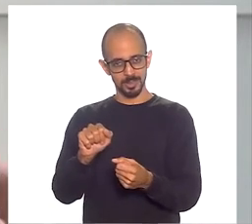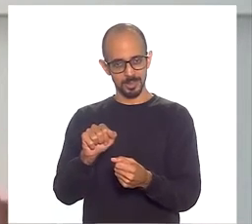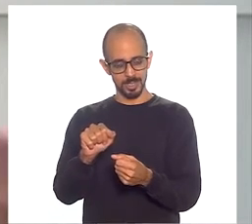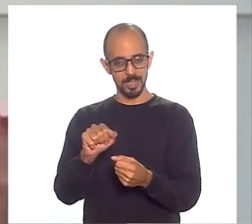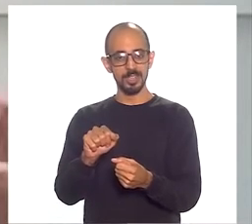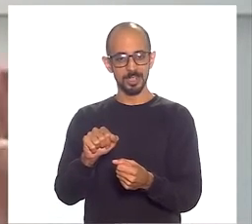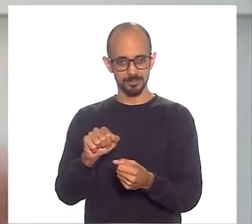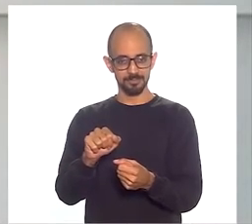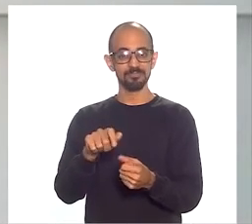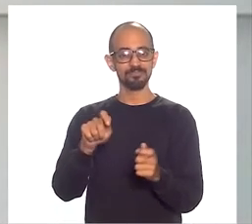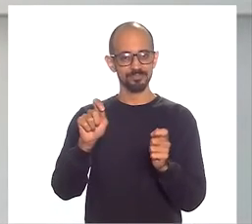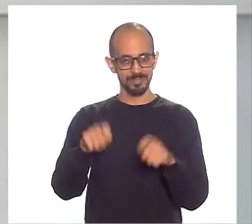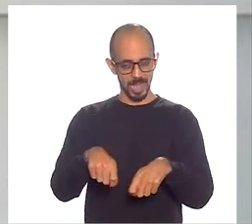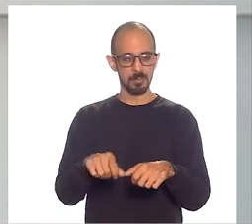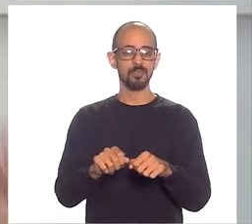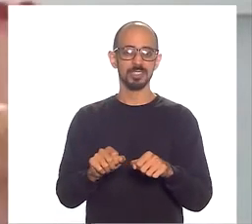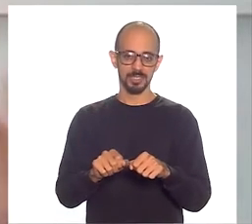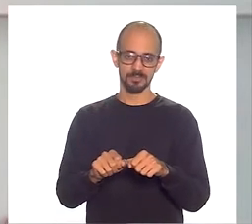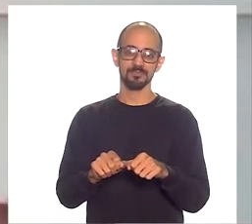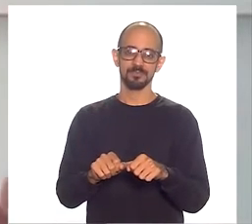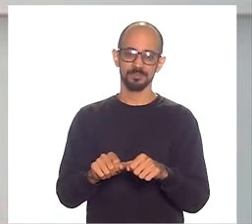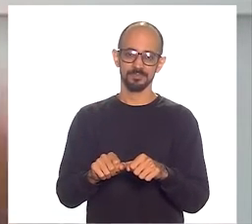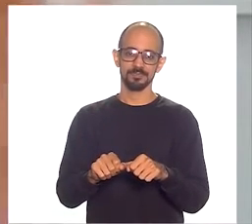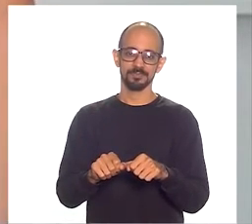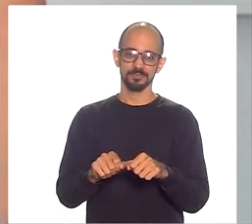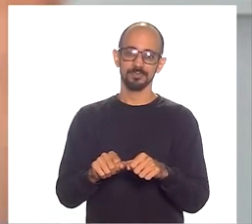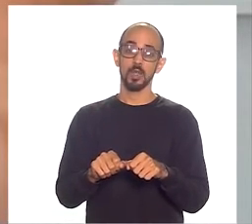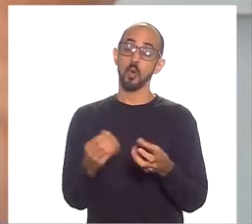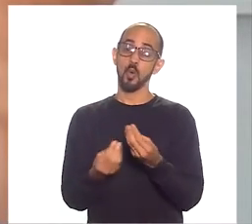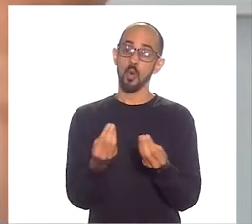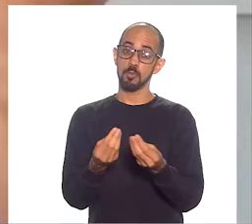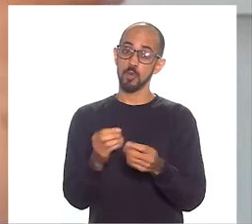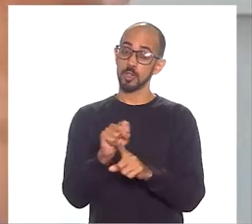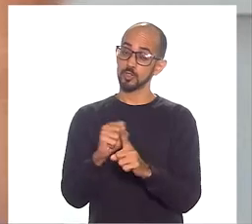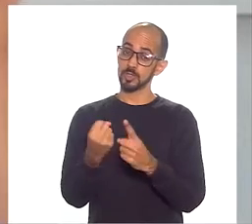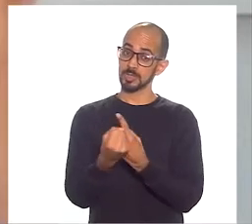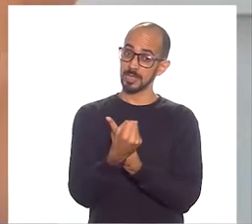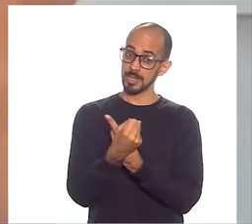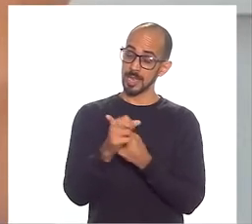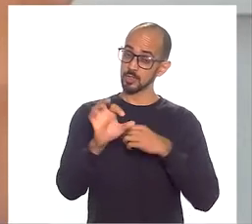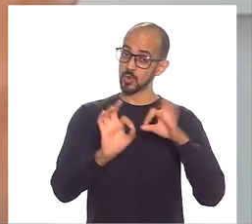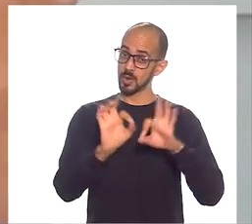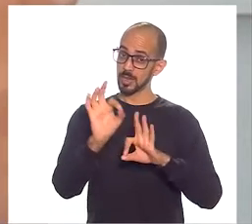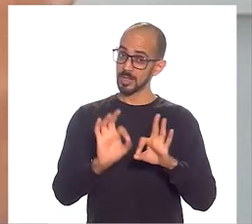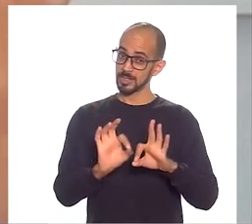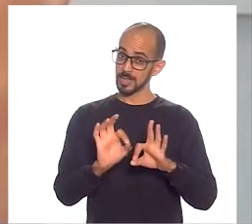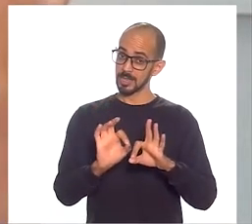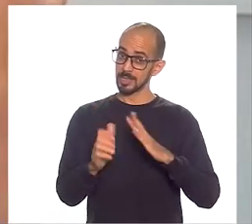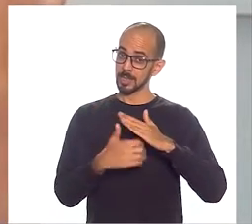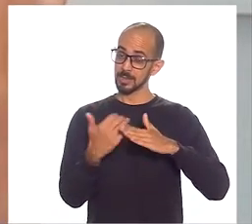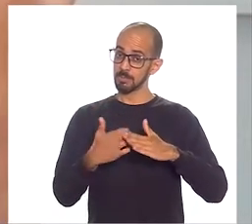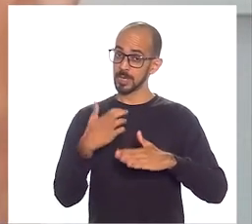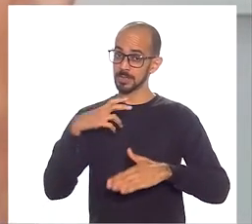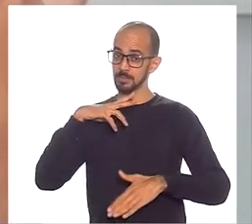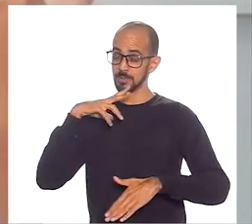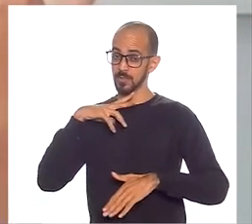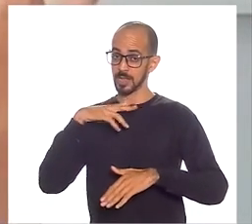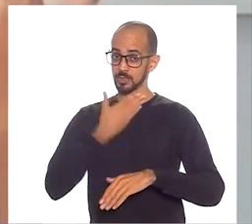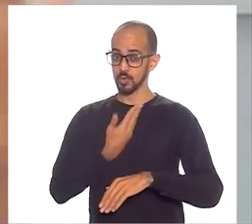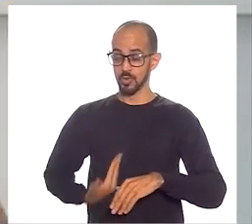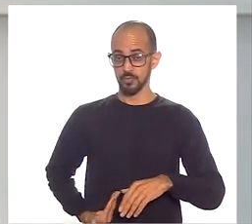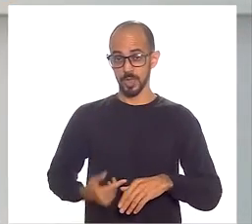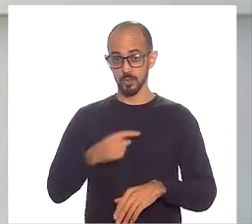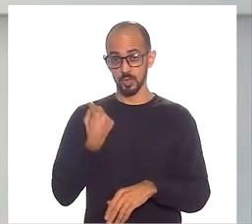Dá para fazer? Claro que dá. Como é que se faz? Juntando sociedade organizada, empresas privadas